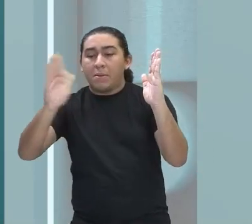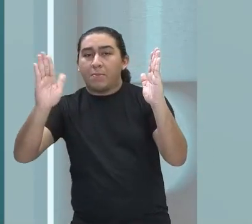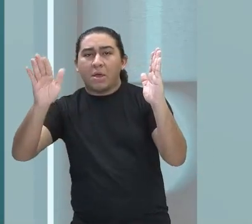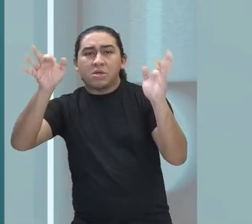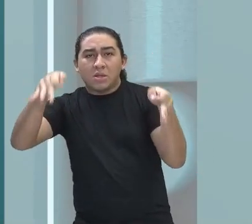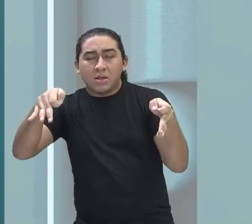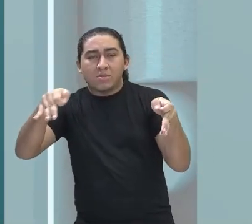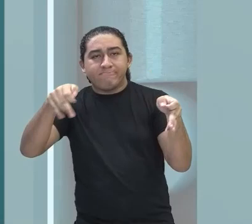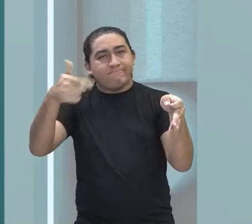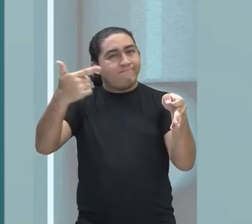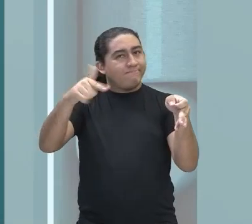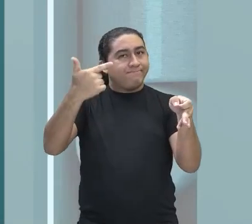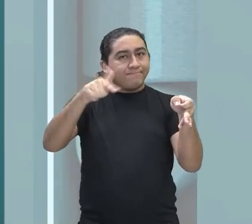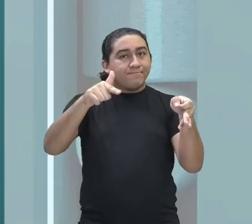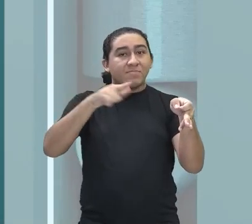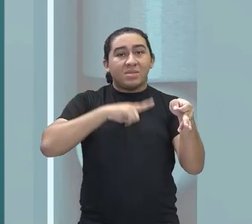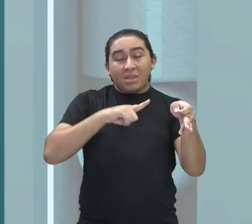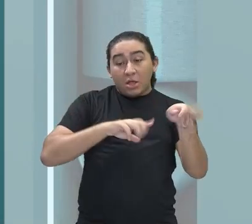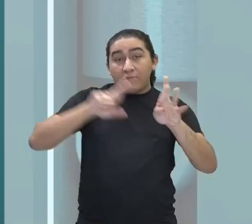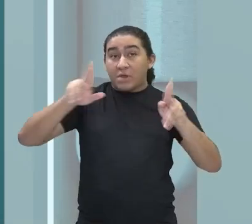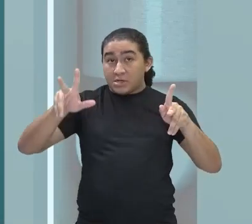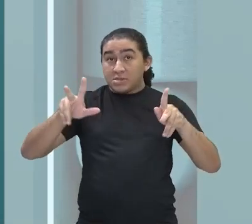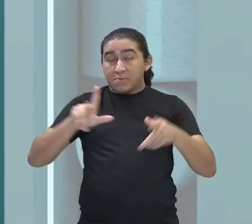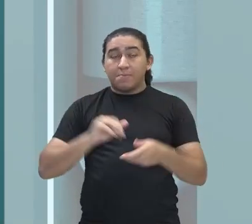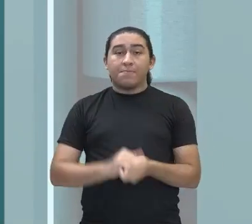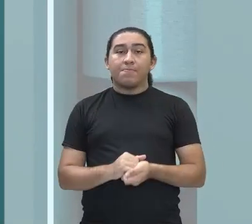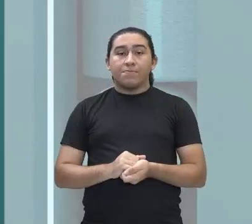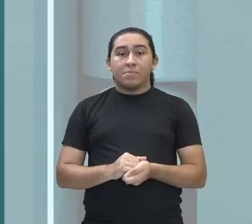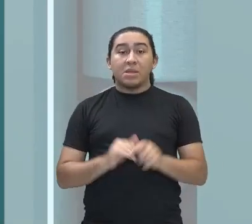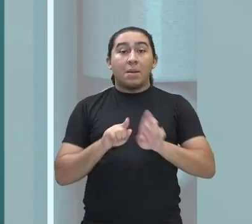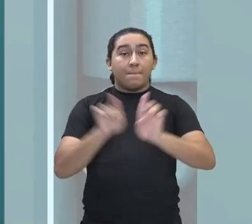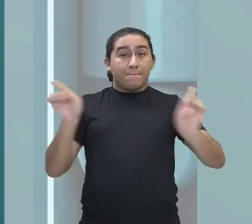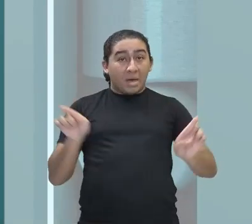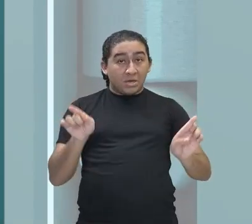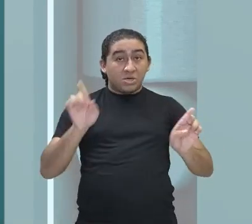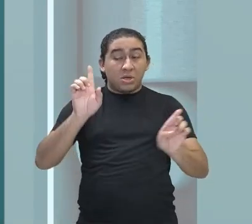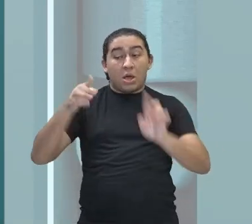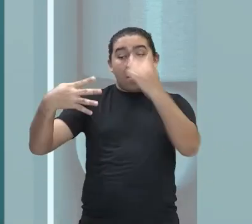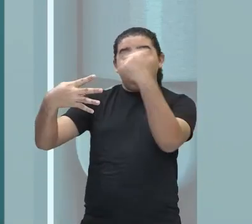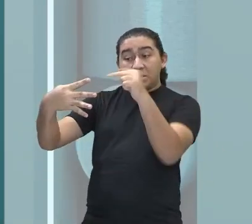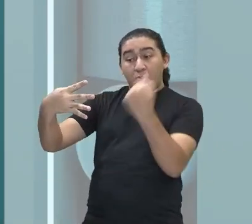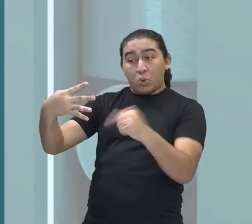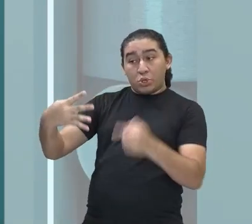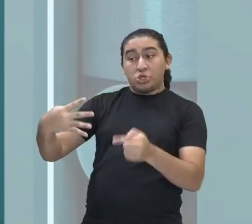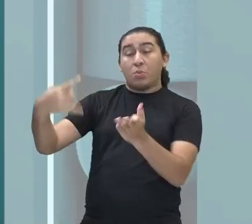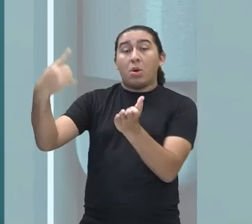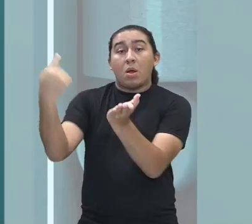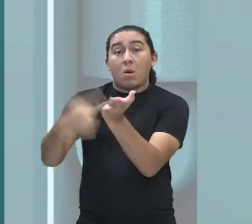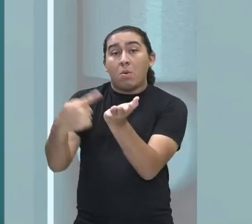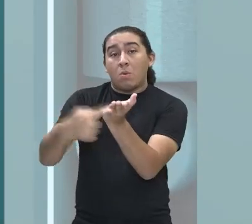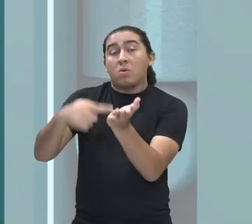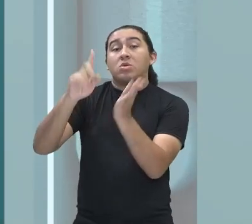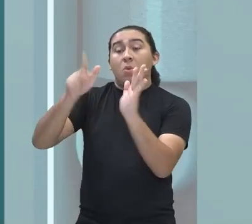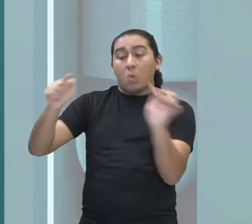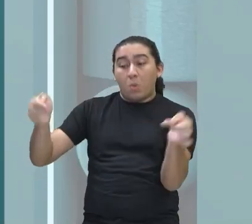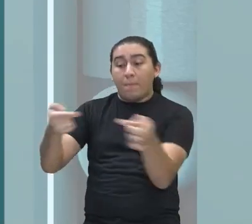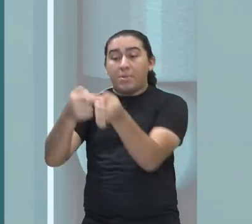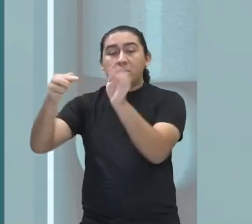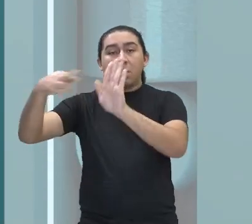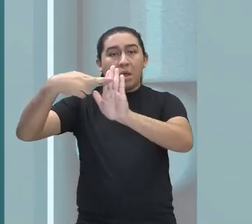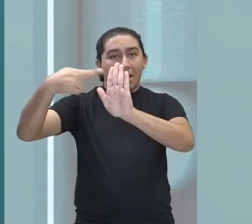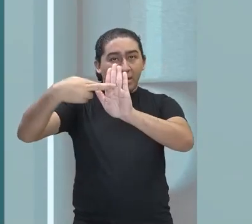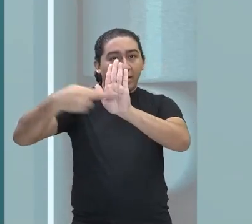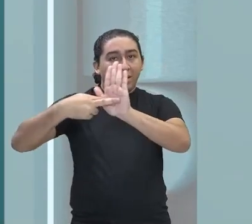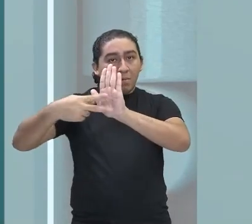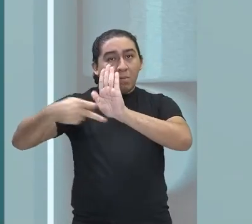sílabas poéticas. Ele foge um pouco disso. Mas o poema simbolista, ele segue essa norma rígida